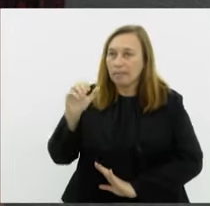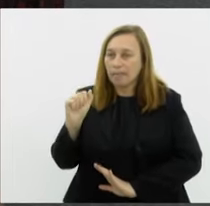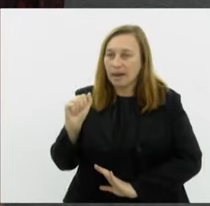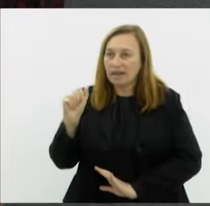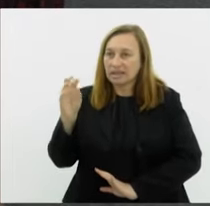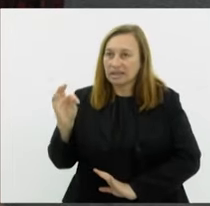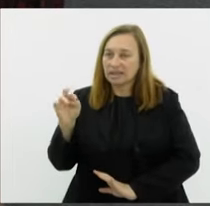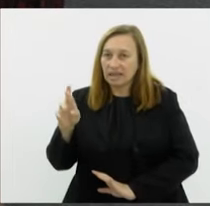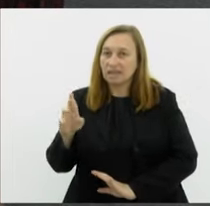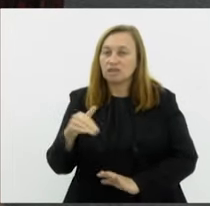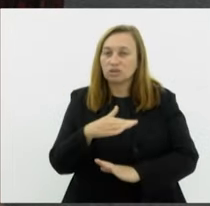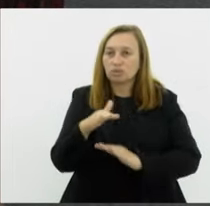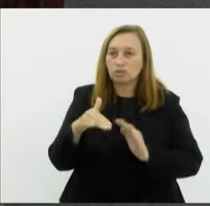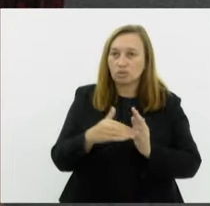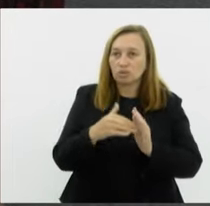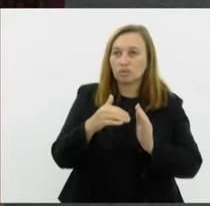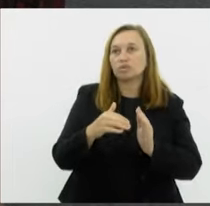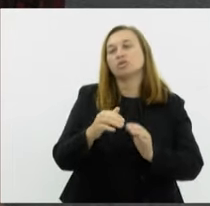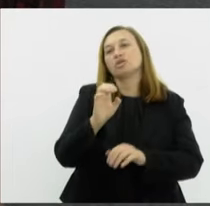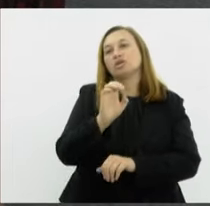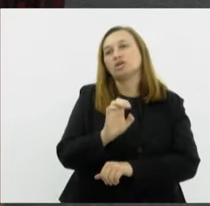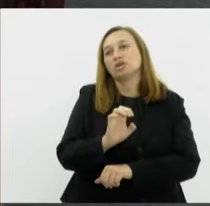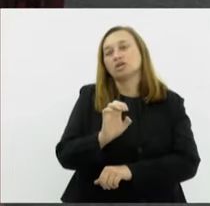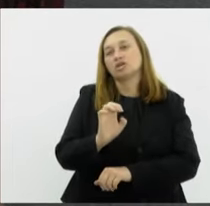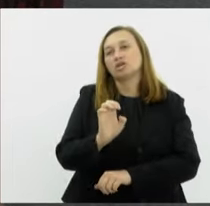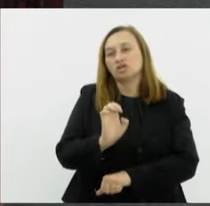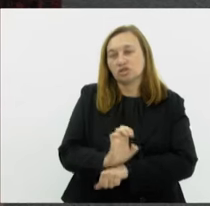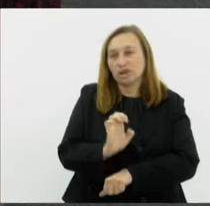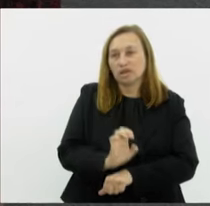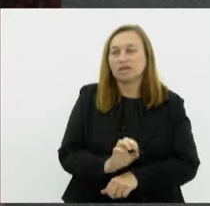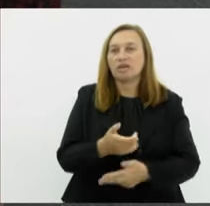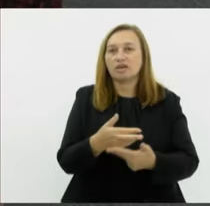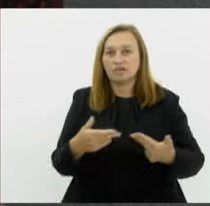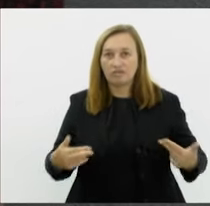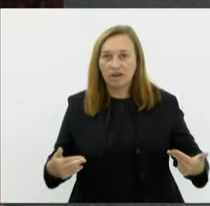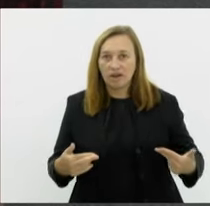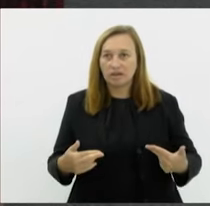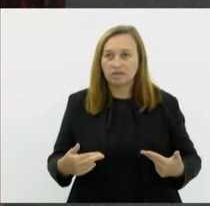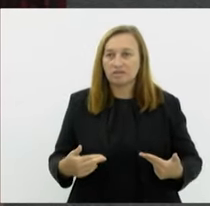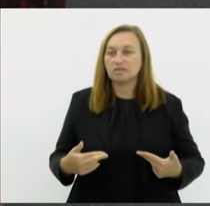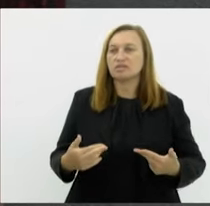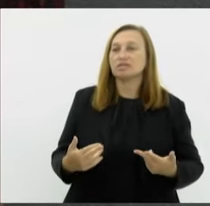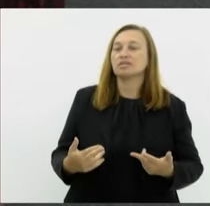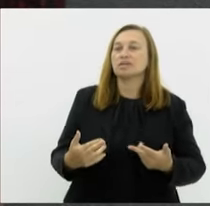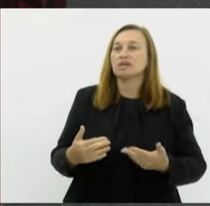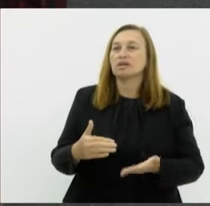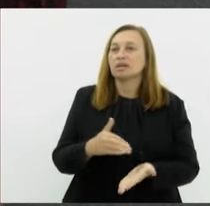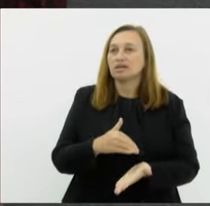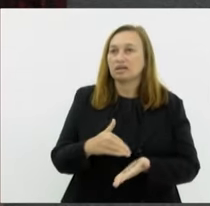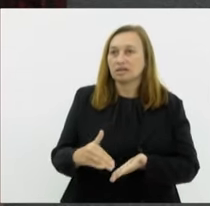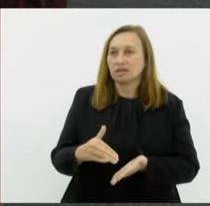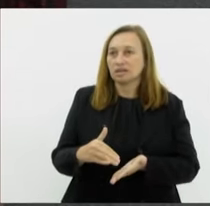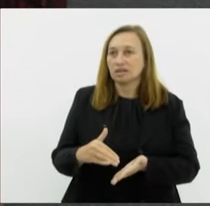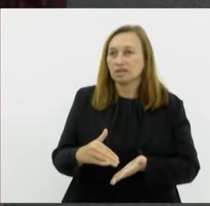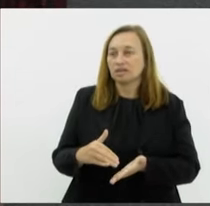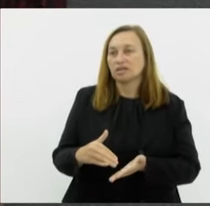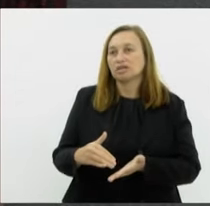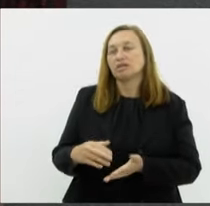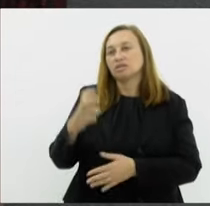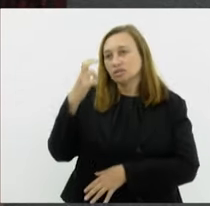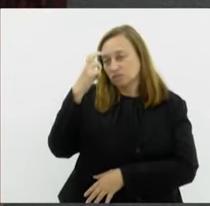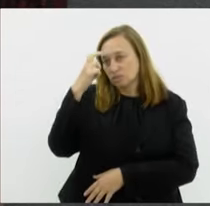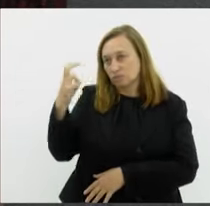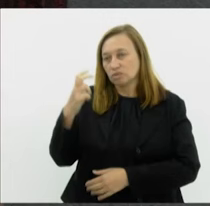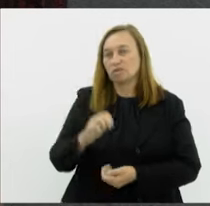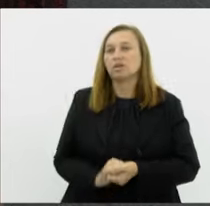Estado e vários secretários de Agricultura de diversos municípios aqui do Estado que estavam lá, assim como